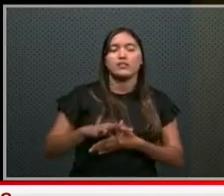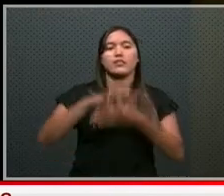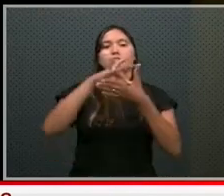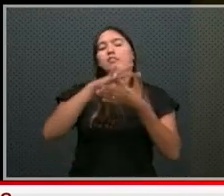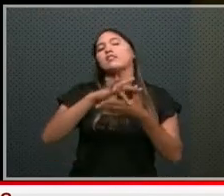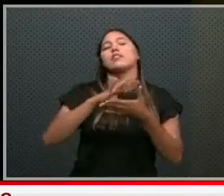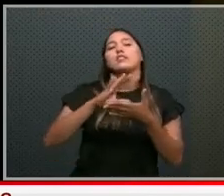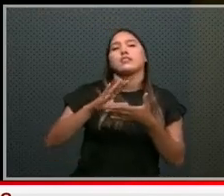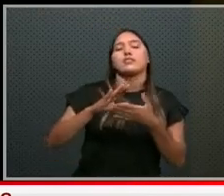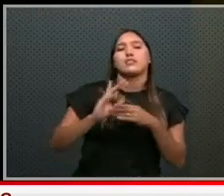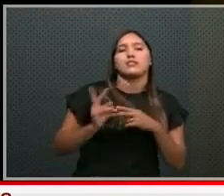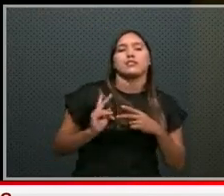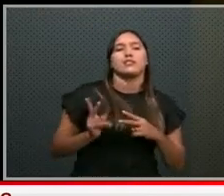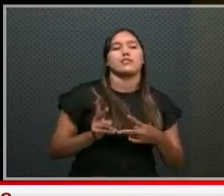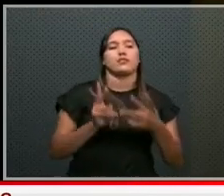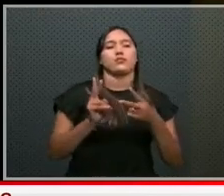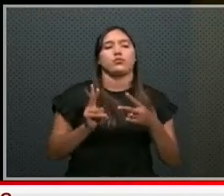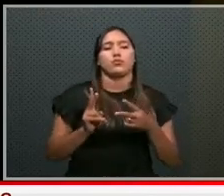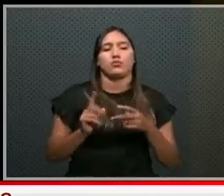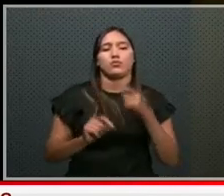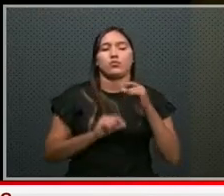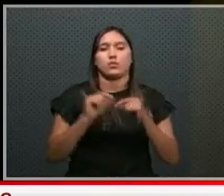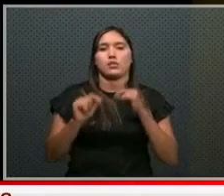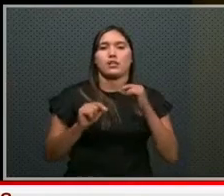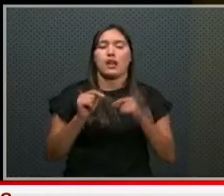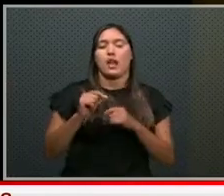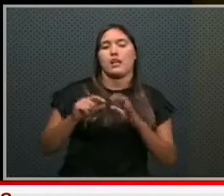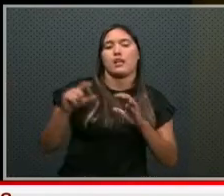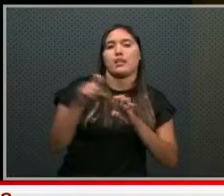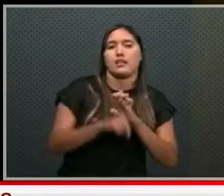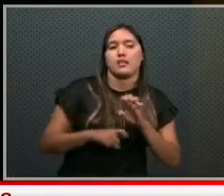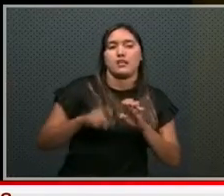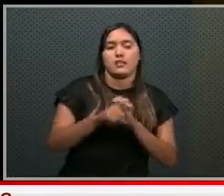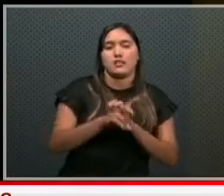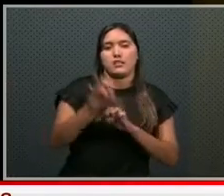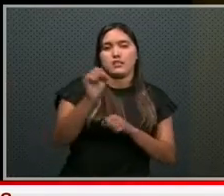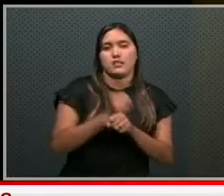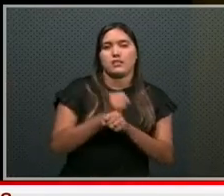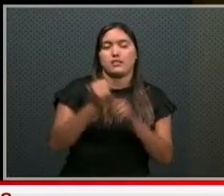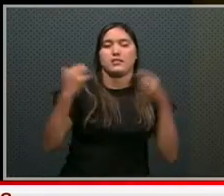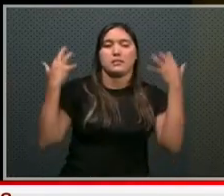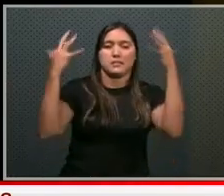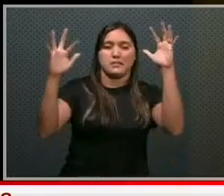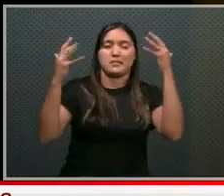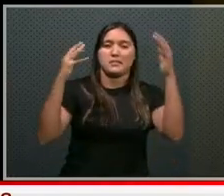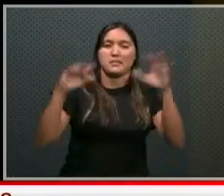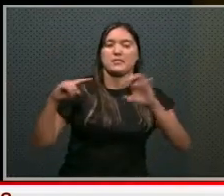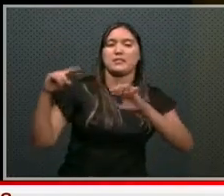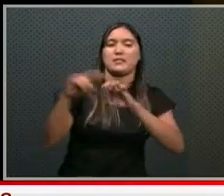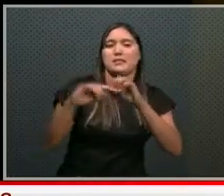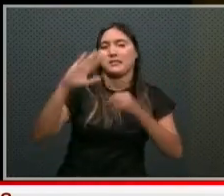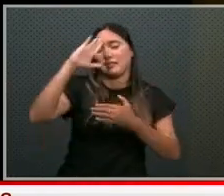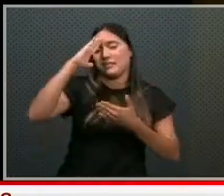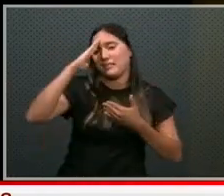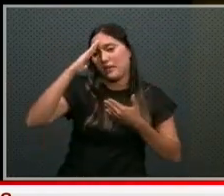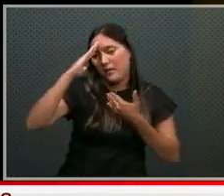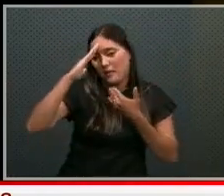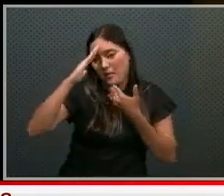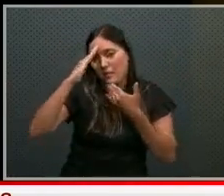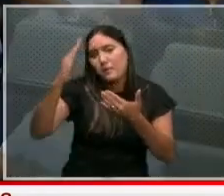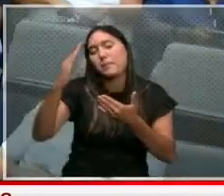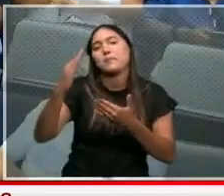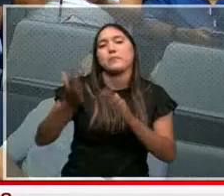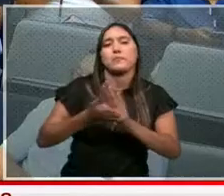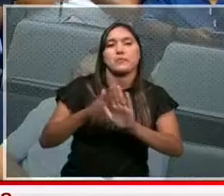sumindo lá fora é agradece exatamente a quem dá para 50 anos parabéns hein bravo e muito obrigado pela oportunidade Obrigado